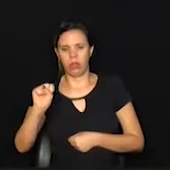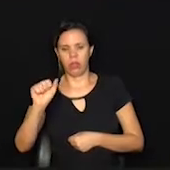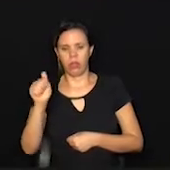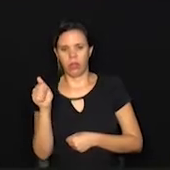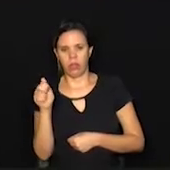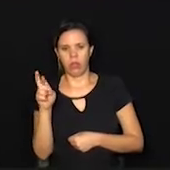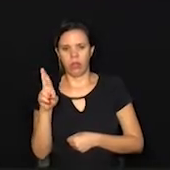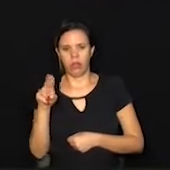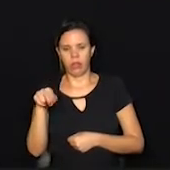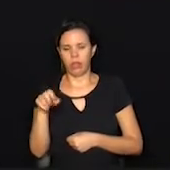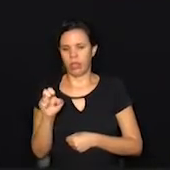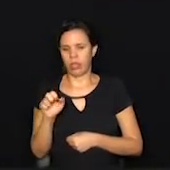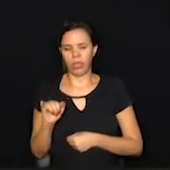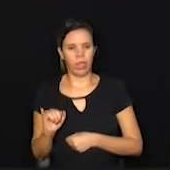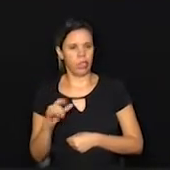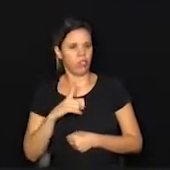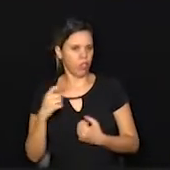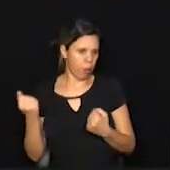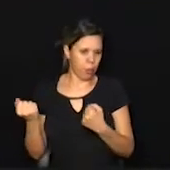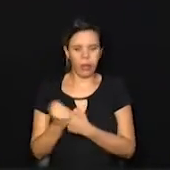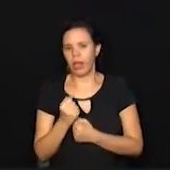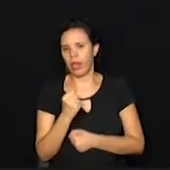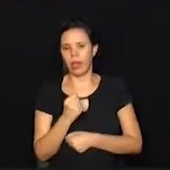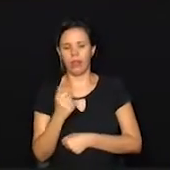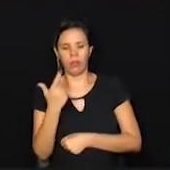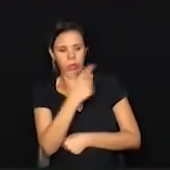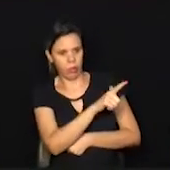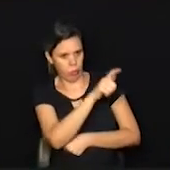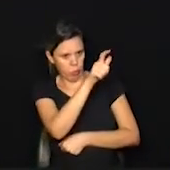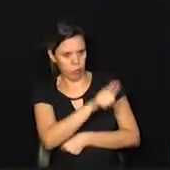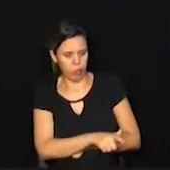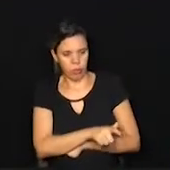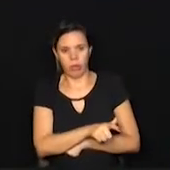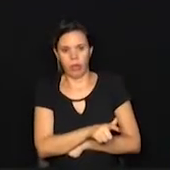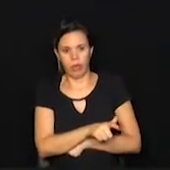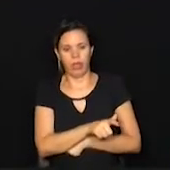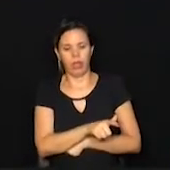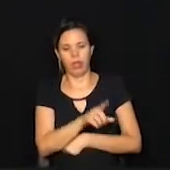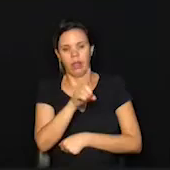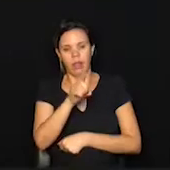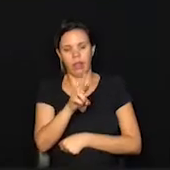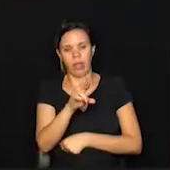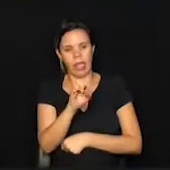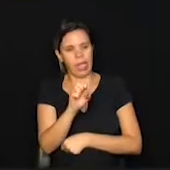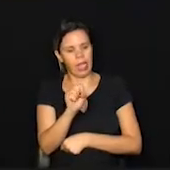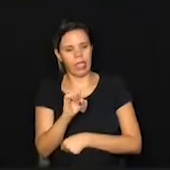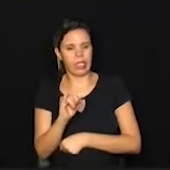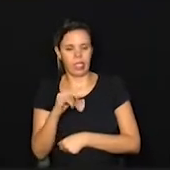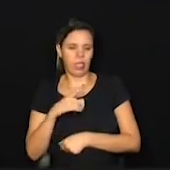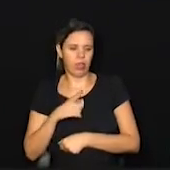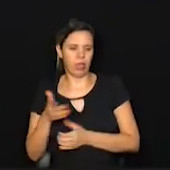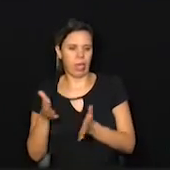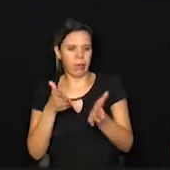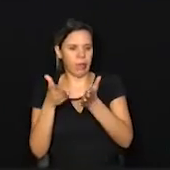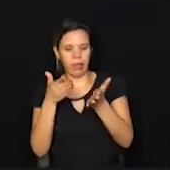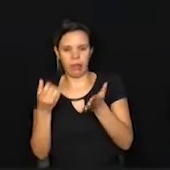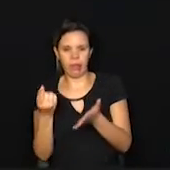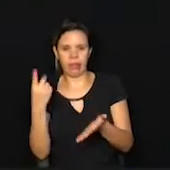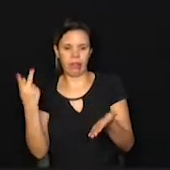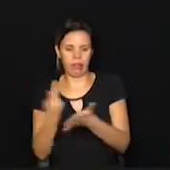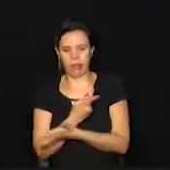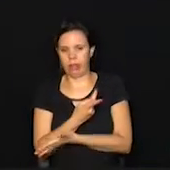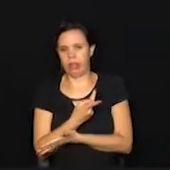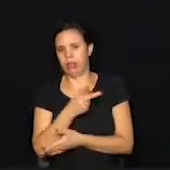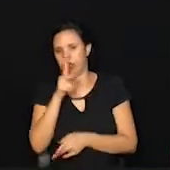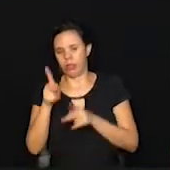aquele que tinha apoiado Maria Andreazza e que era o presidente do PDS ou seja por um caminho torto os